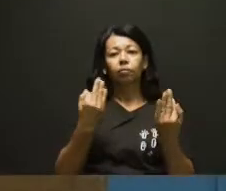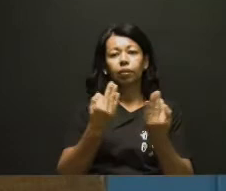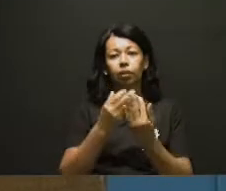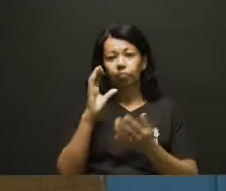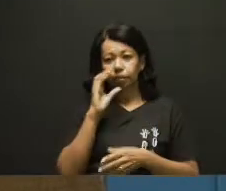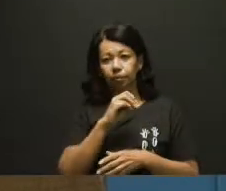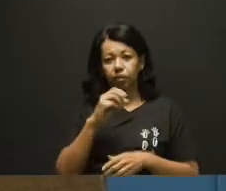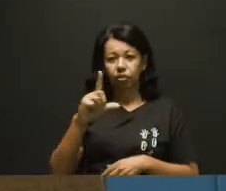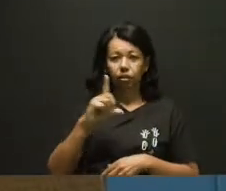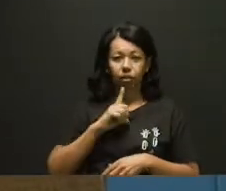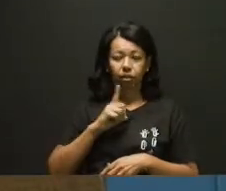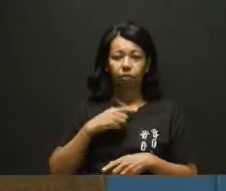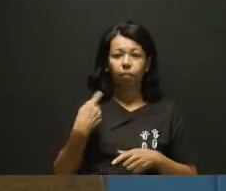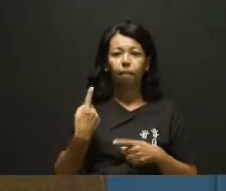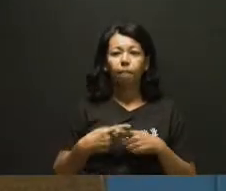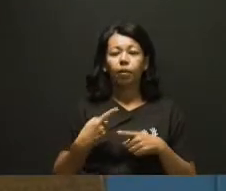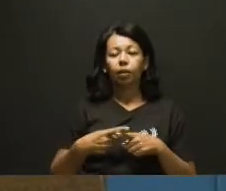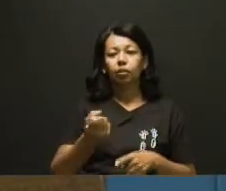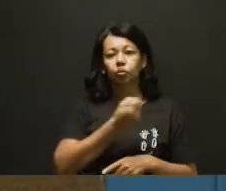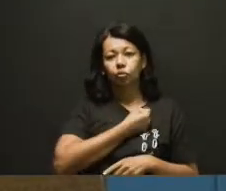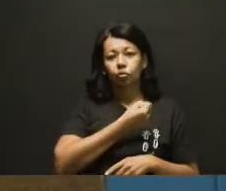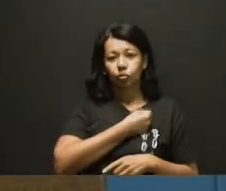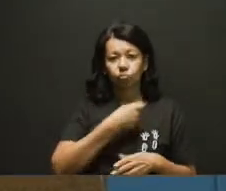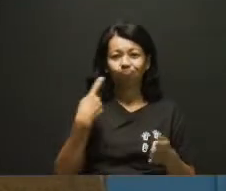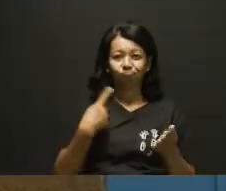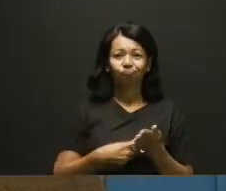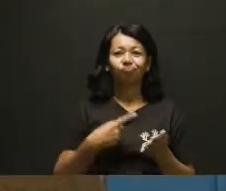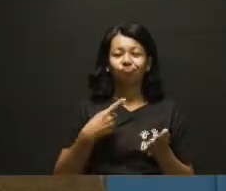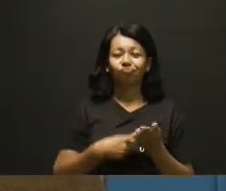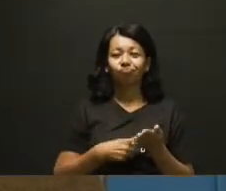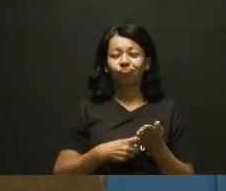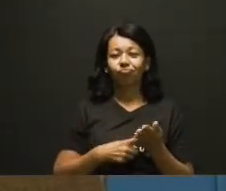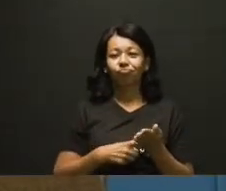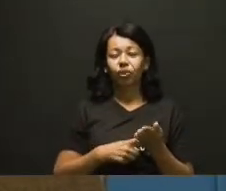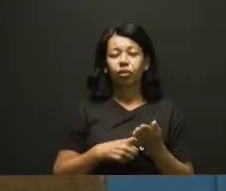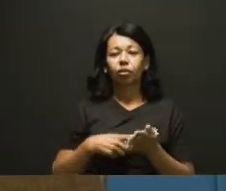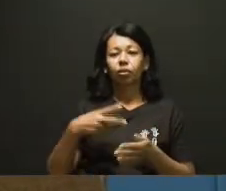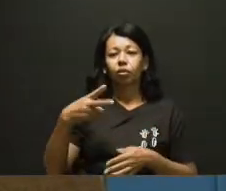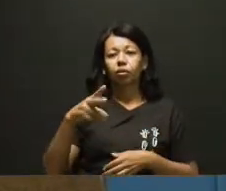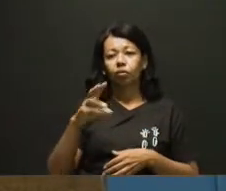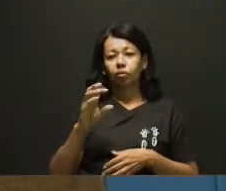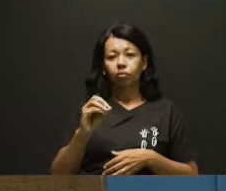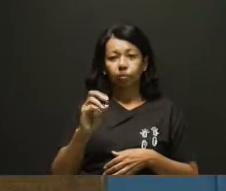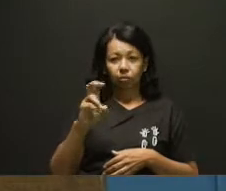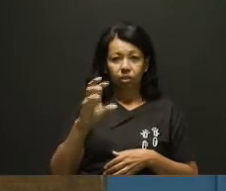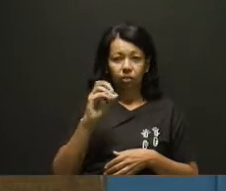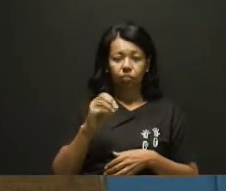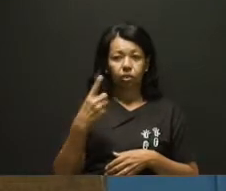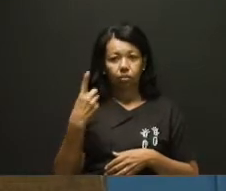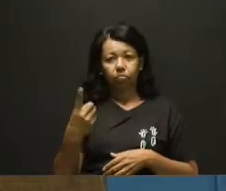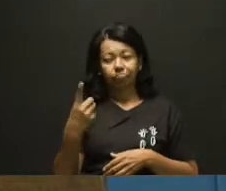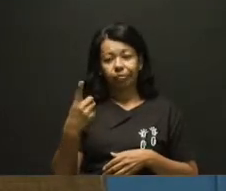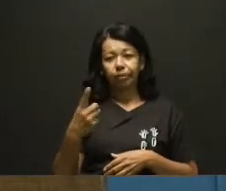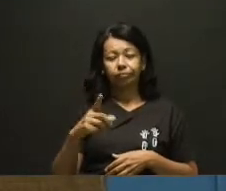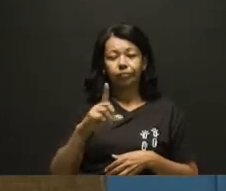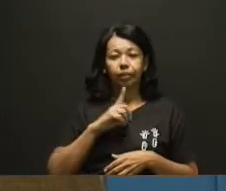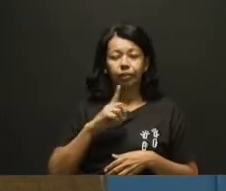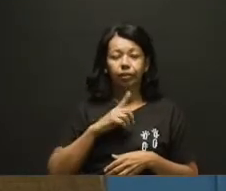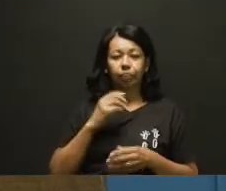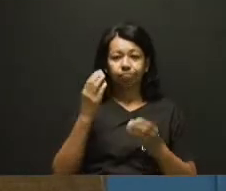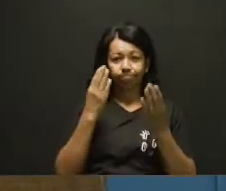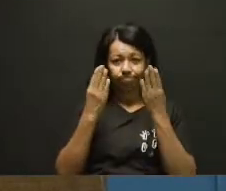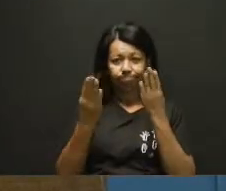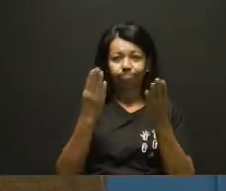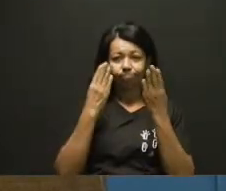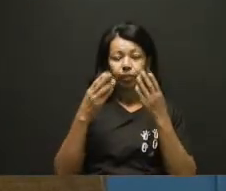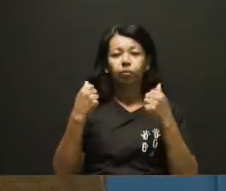números se confirmarem em 2050 a cada pessoa nascida uma estará no espectro autista então a gente tem que fazer